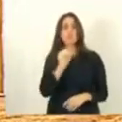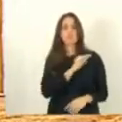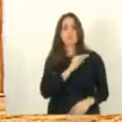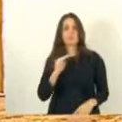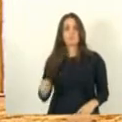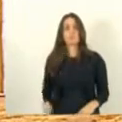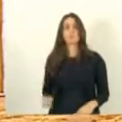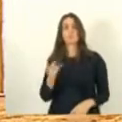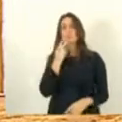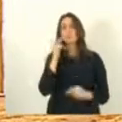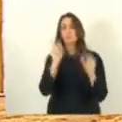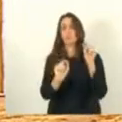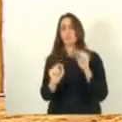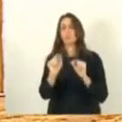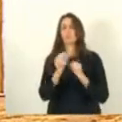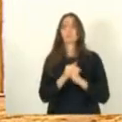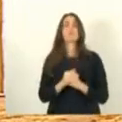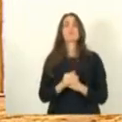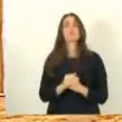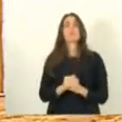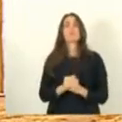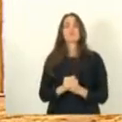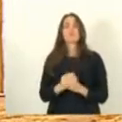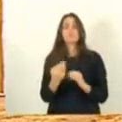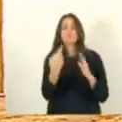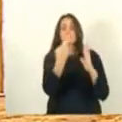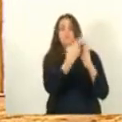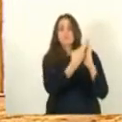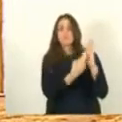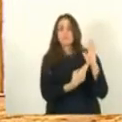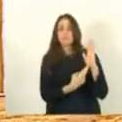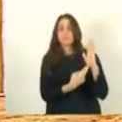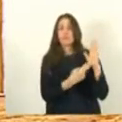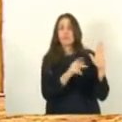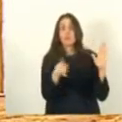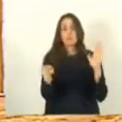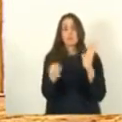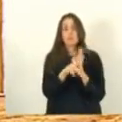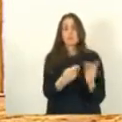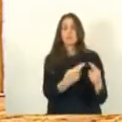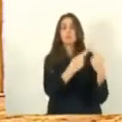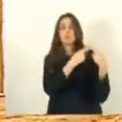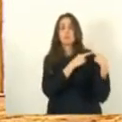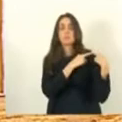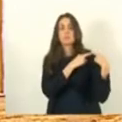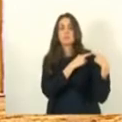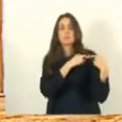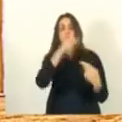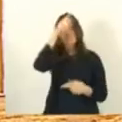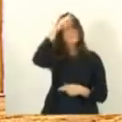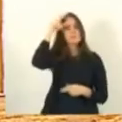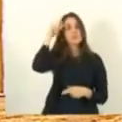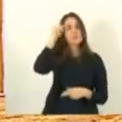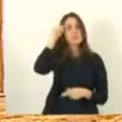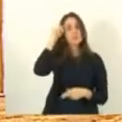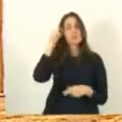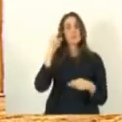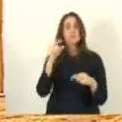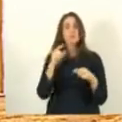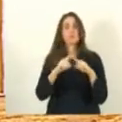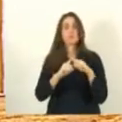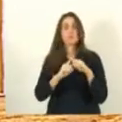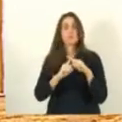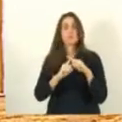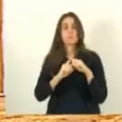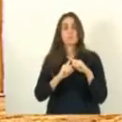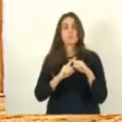dessa questão. O fato de a regra estar dirigida ao Poder Executivo, por si só, não implica que